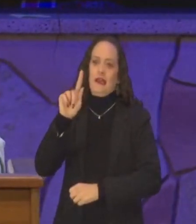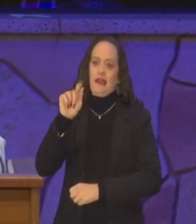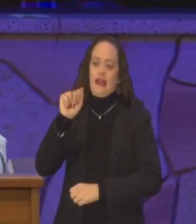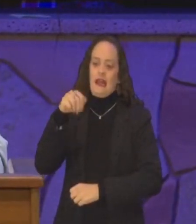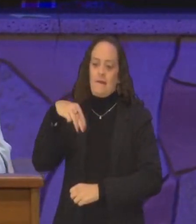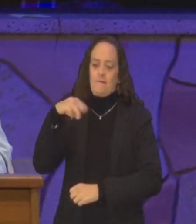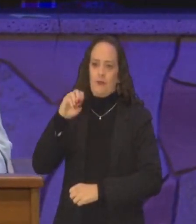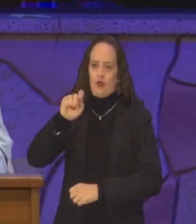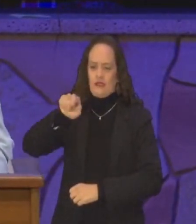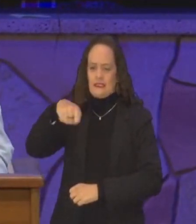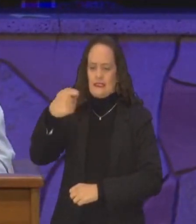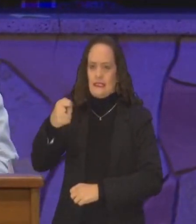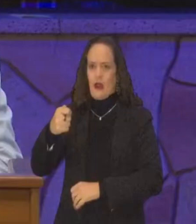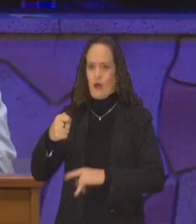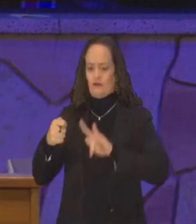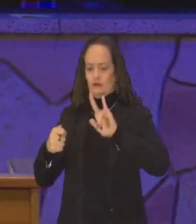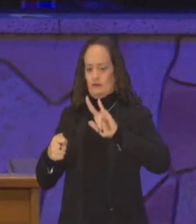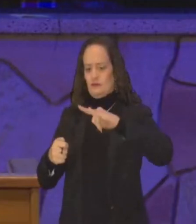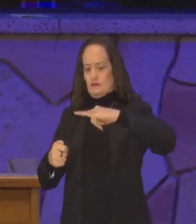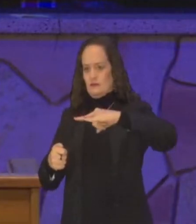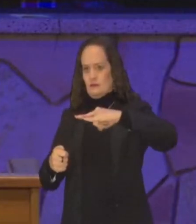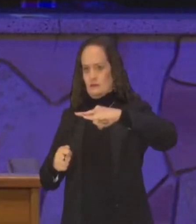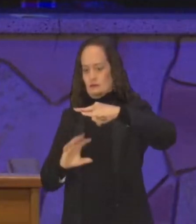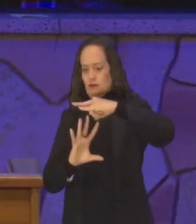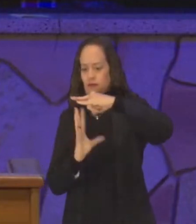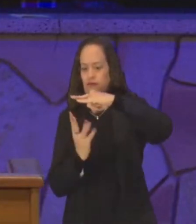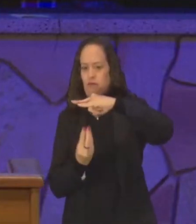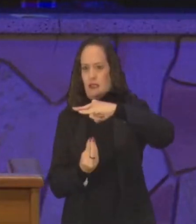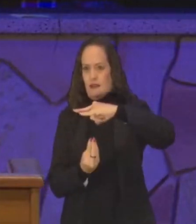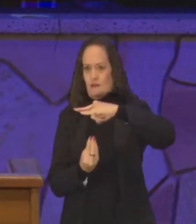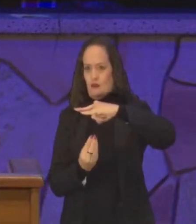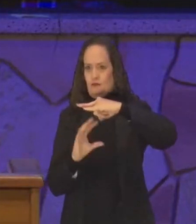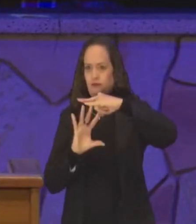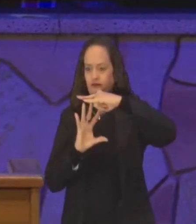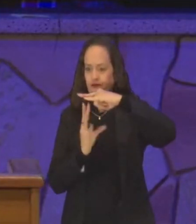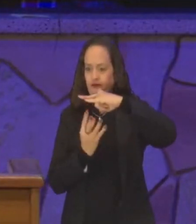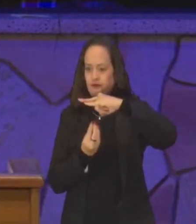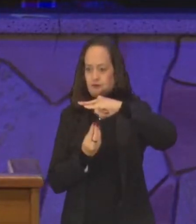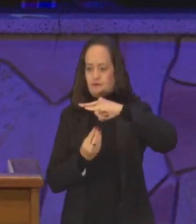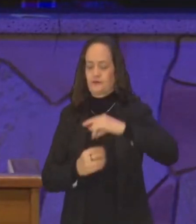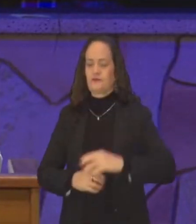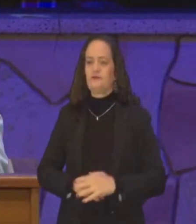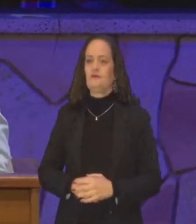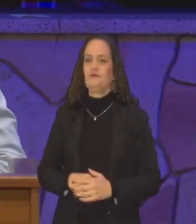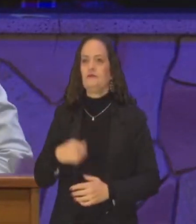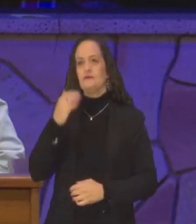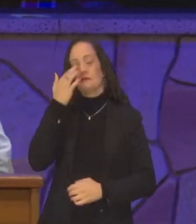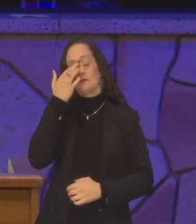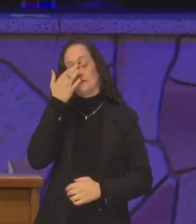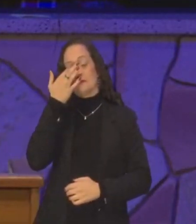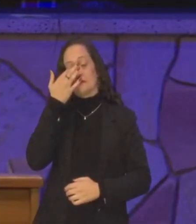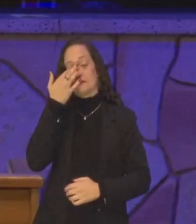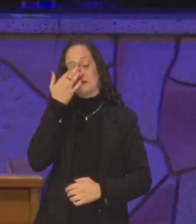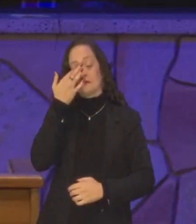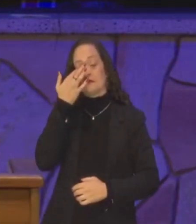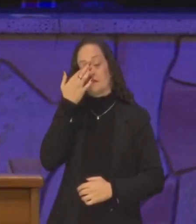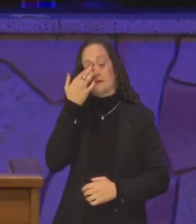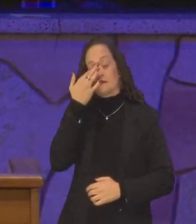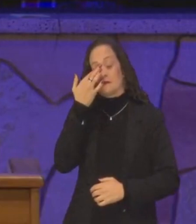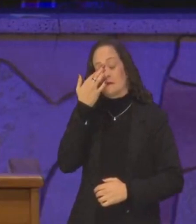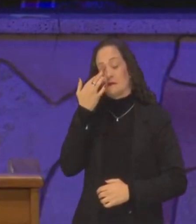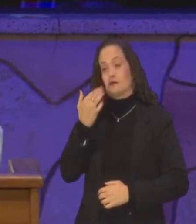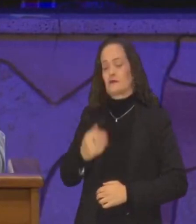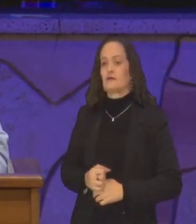Convido você então para abrir a sua Bíblia, Apocalipse no capítulo de número 2, dos versos 12